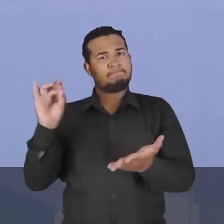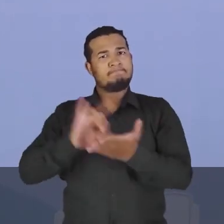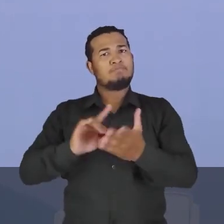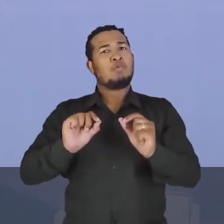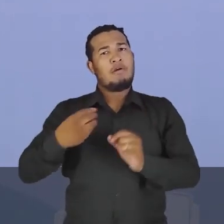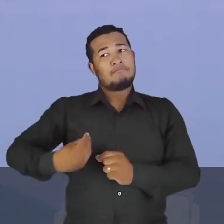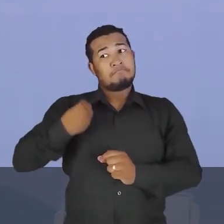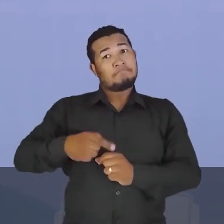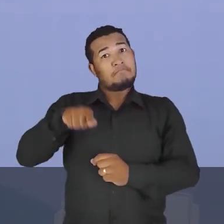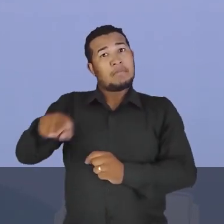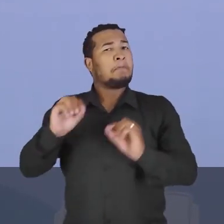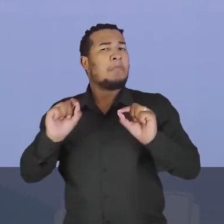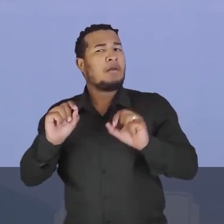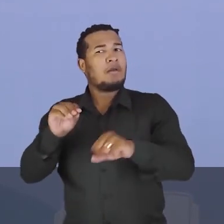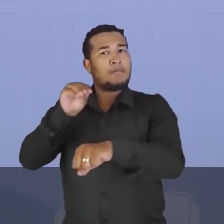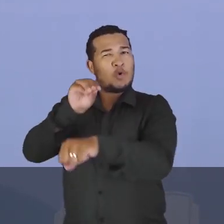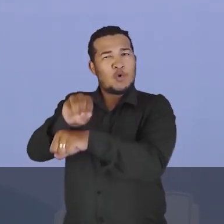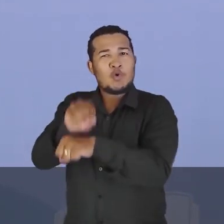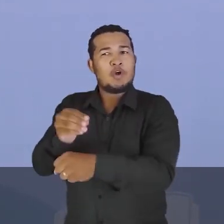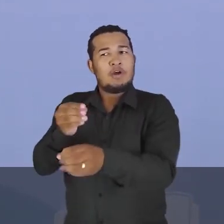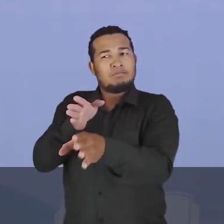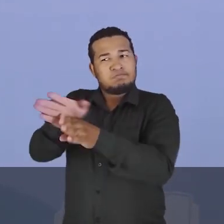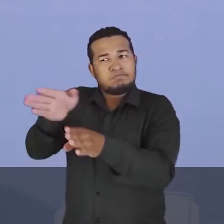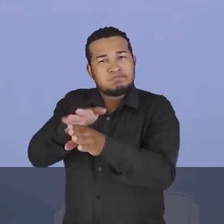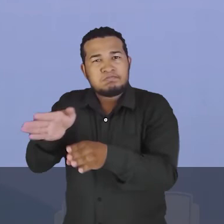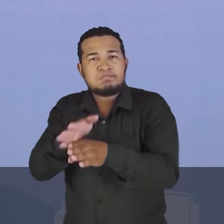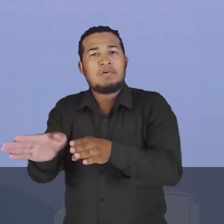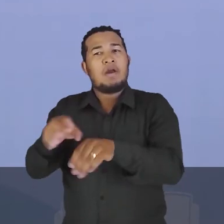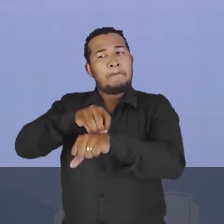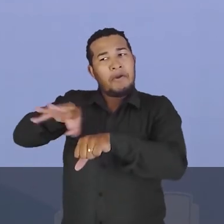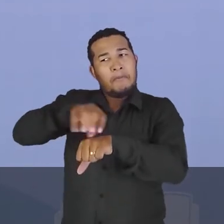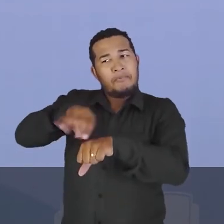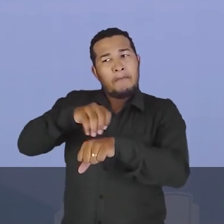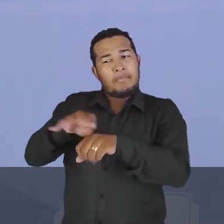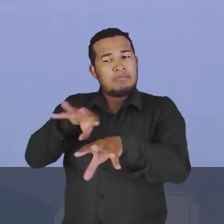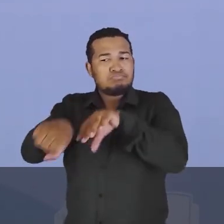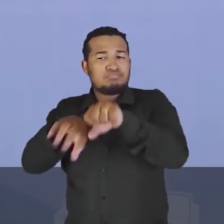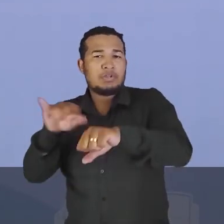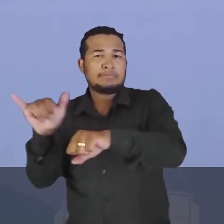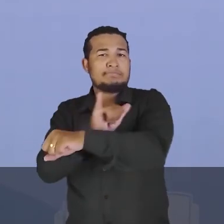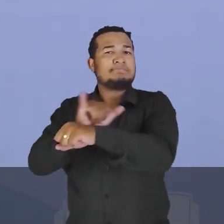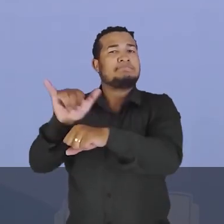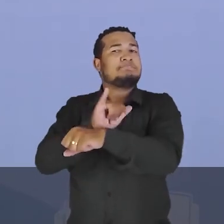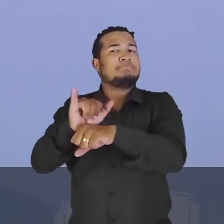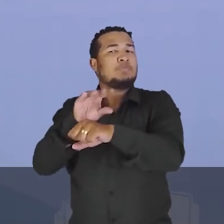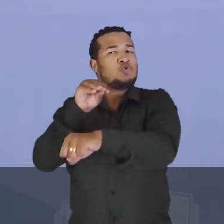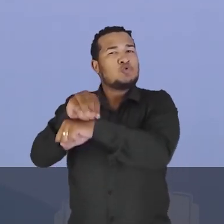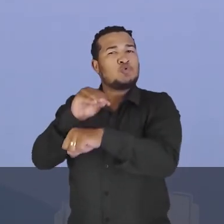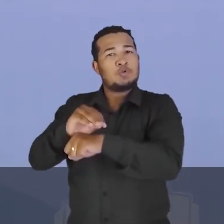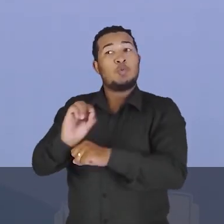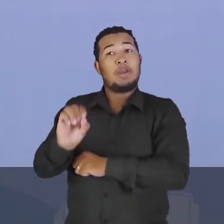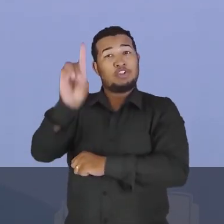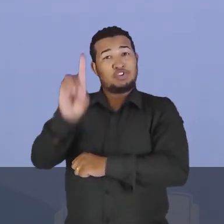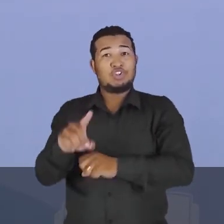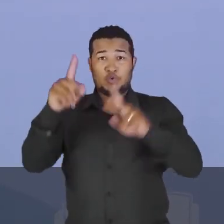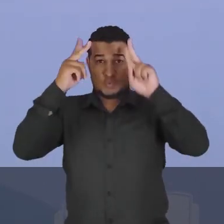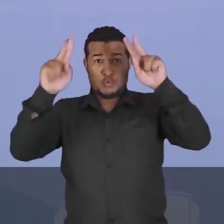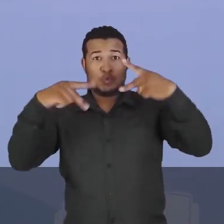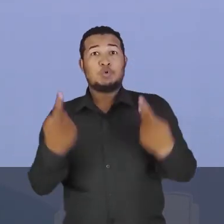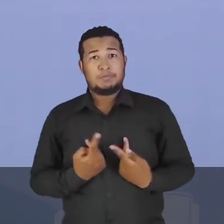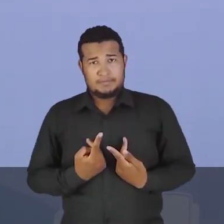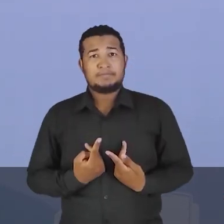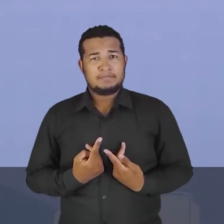ali para dar conselhos, que está ali para direcionar, está ali para tentar buscar uma preservação dos direitos humanos